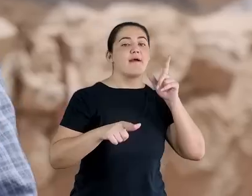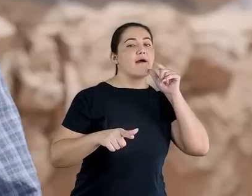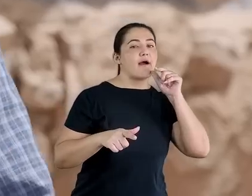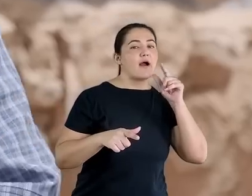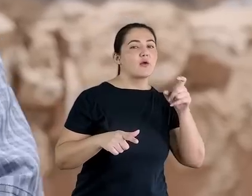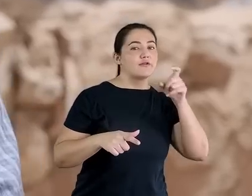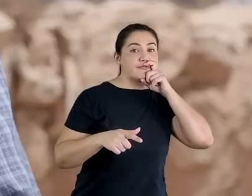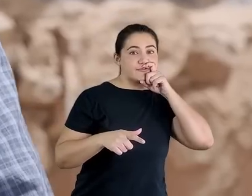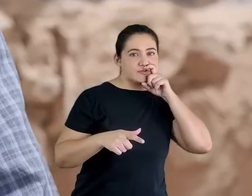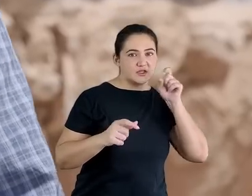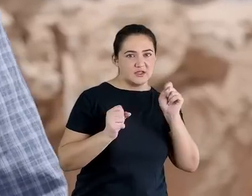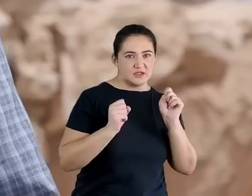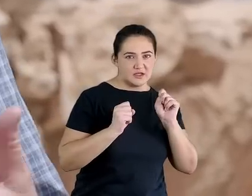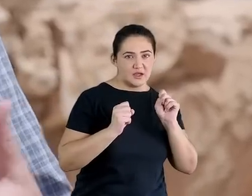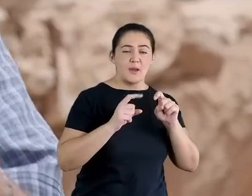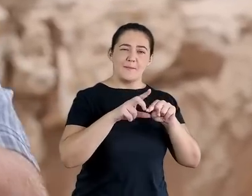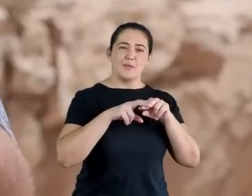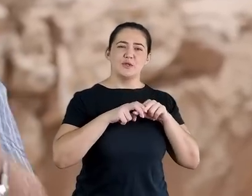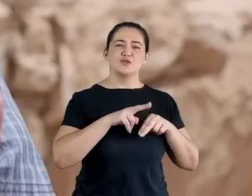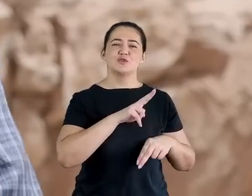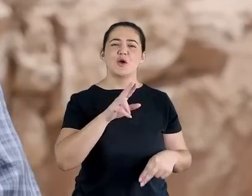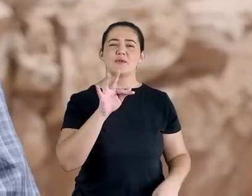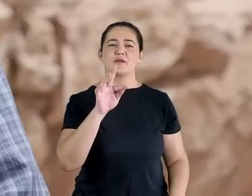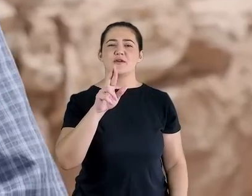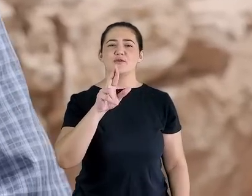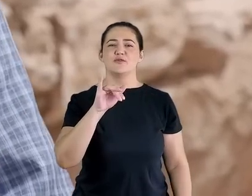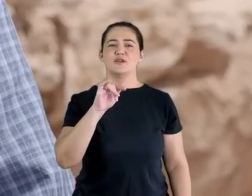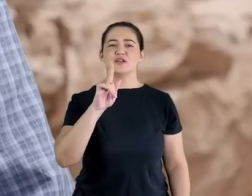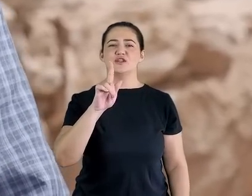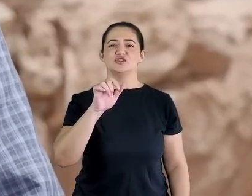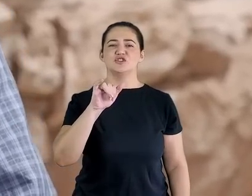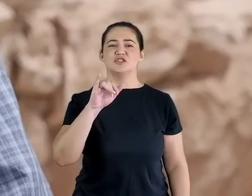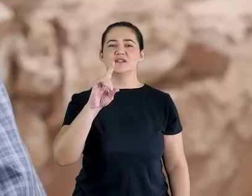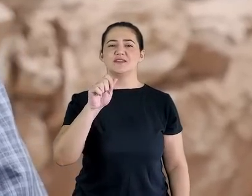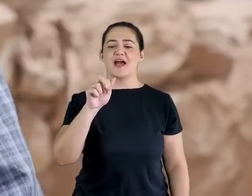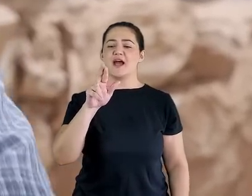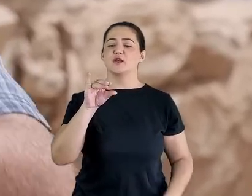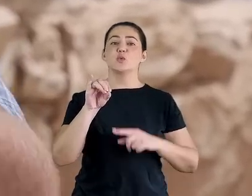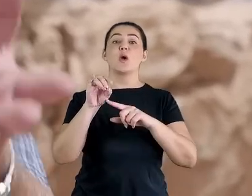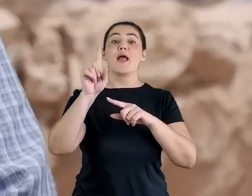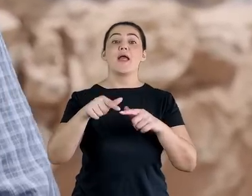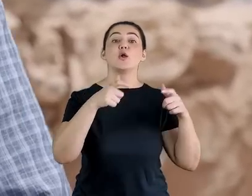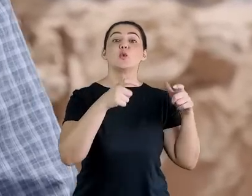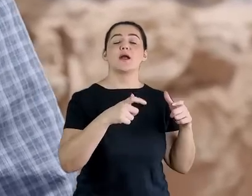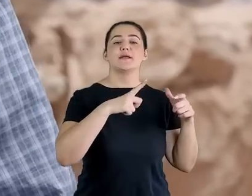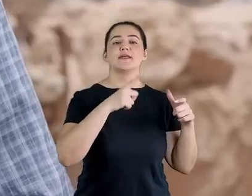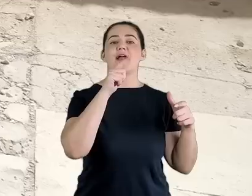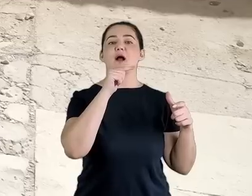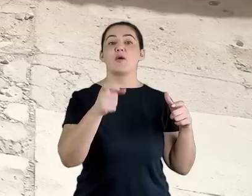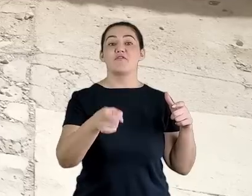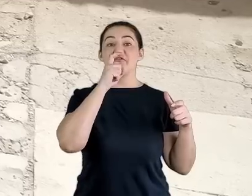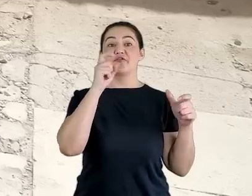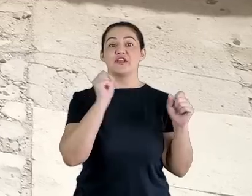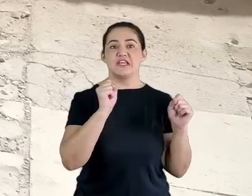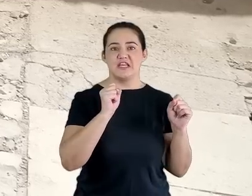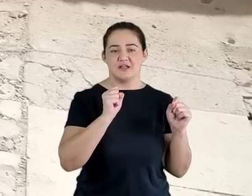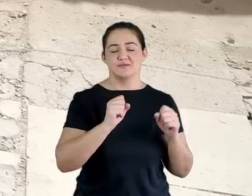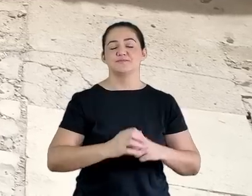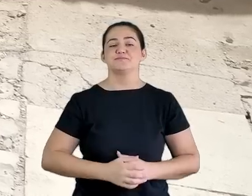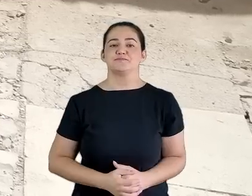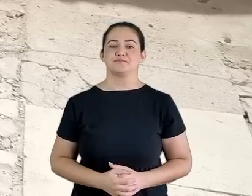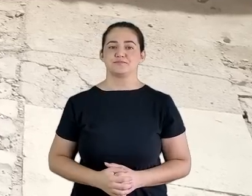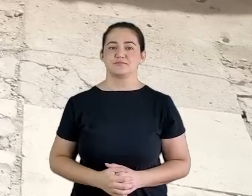a ideia do que chamamos frigidário, que era a sala com água fria que fazia parte dos banhos romanos. Você